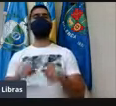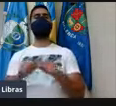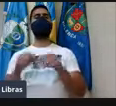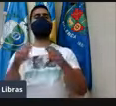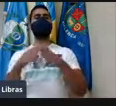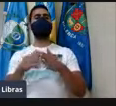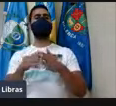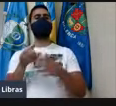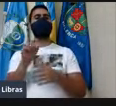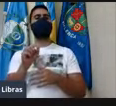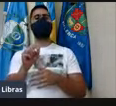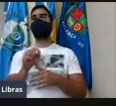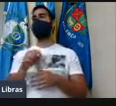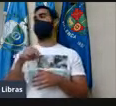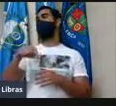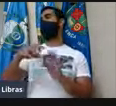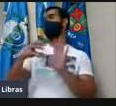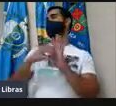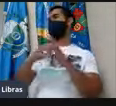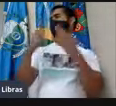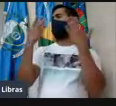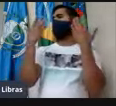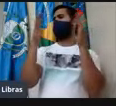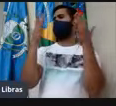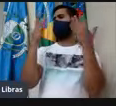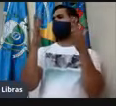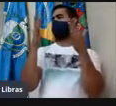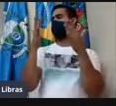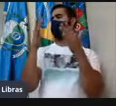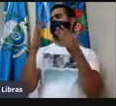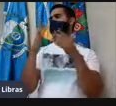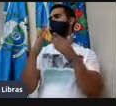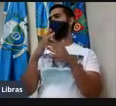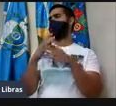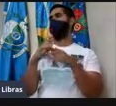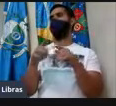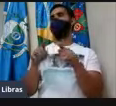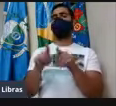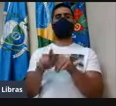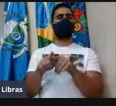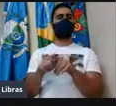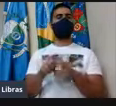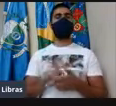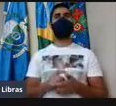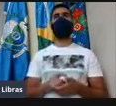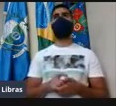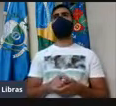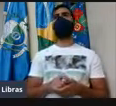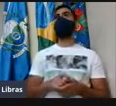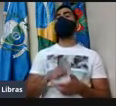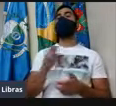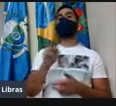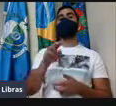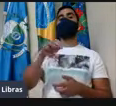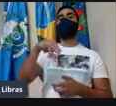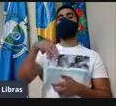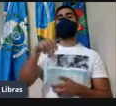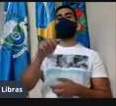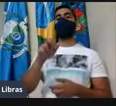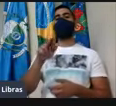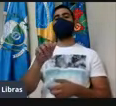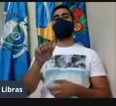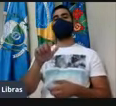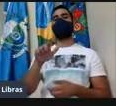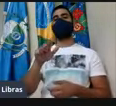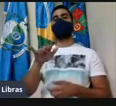seja considerada aos anais dessa casa moção de aplausos com votos de congratulações da senhora Mara Lúcia Marques